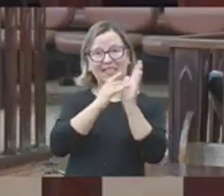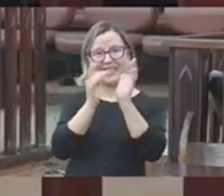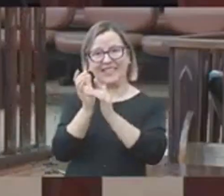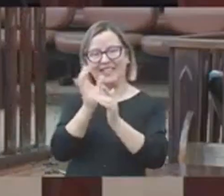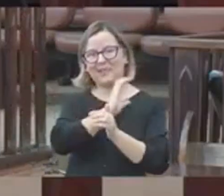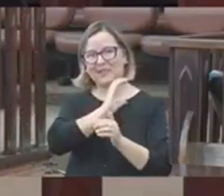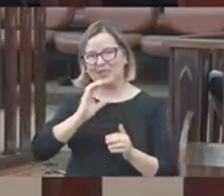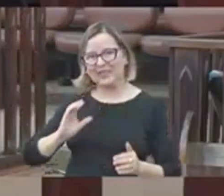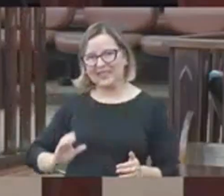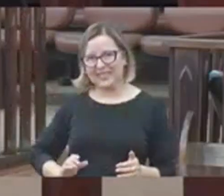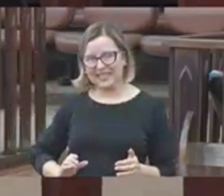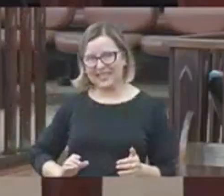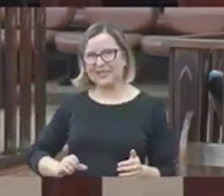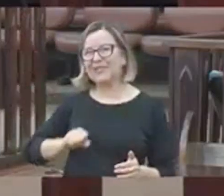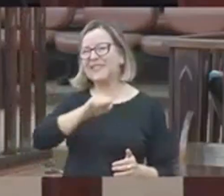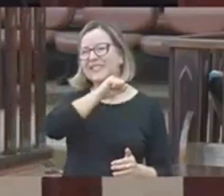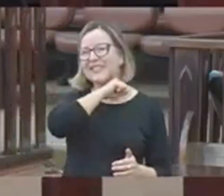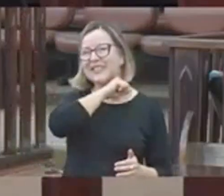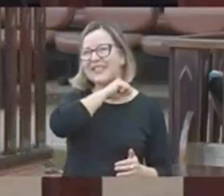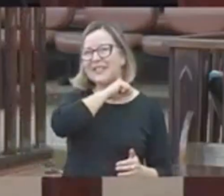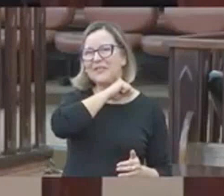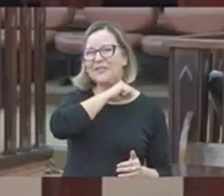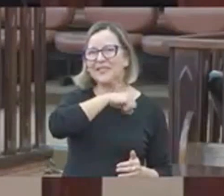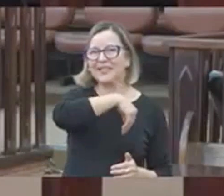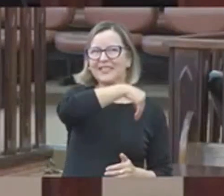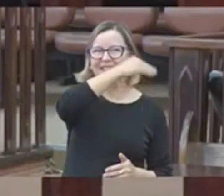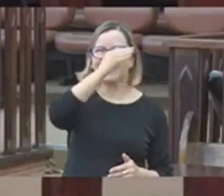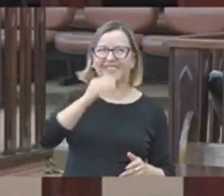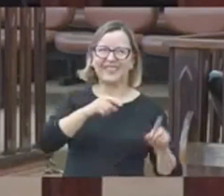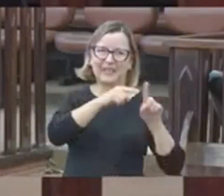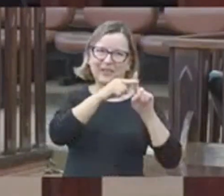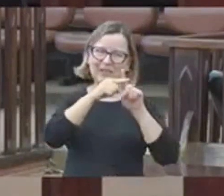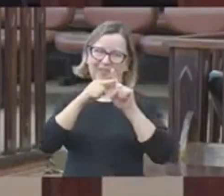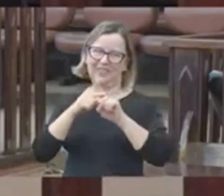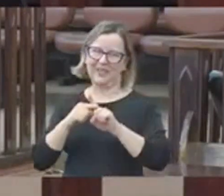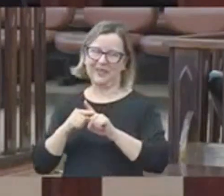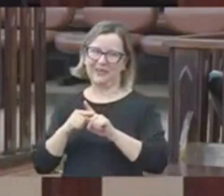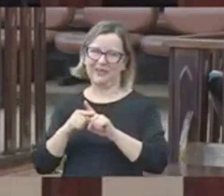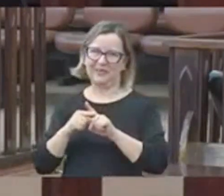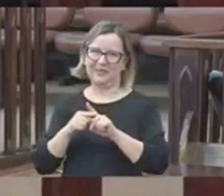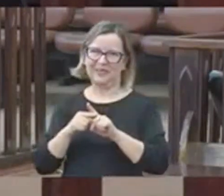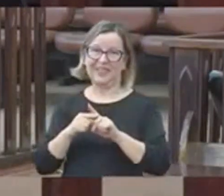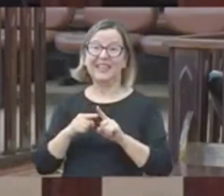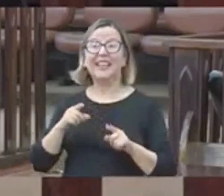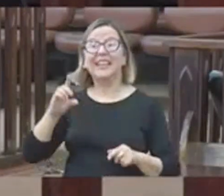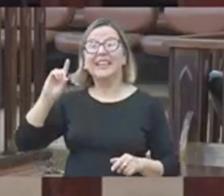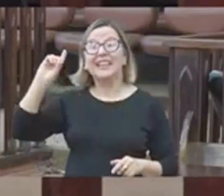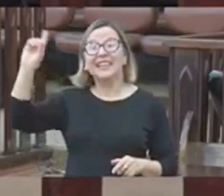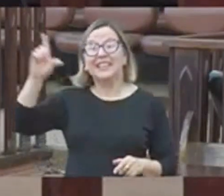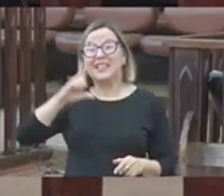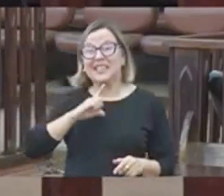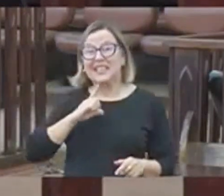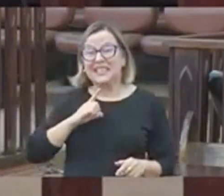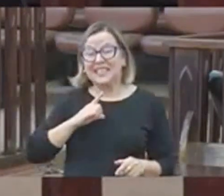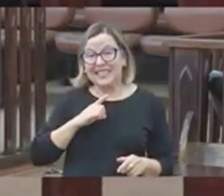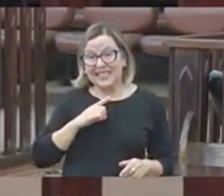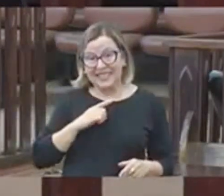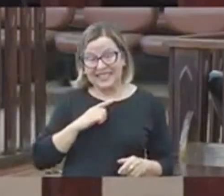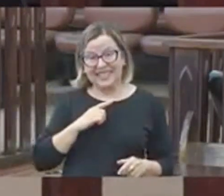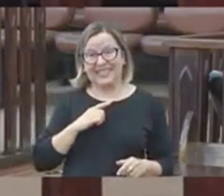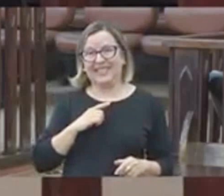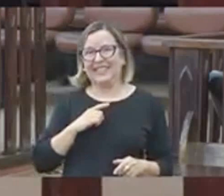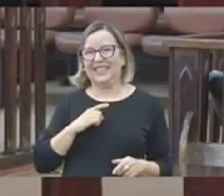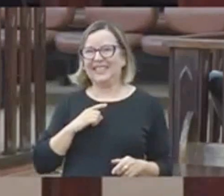desanime. Deus está dizendo: olhem para mim, eu tenho a solução para a sua vida. Olhe para